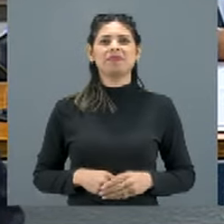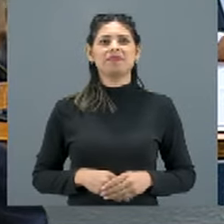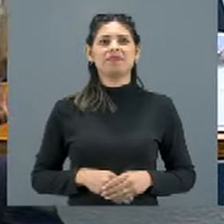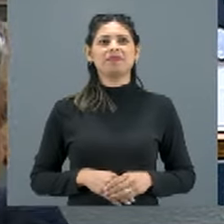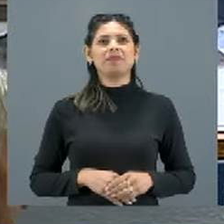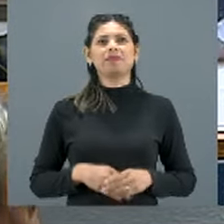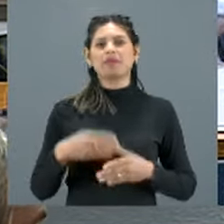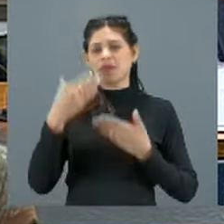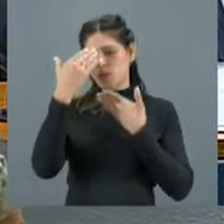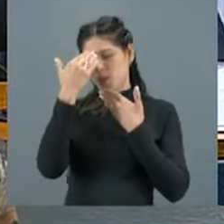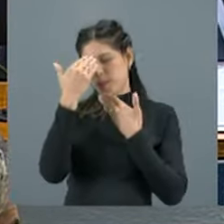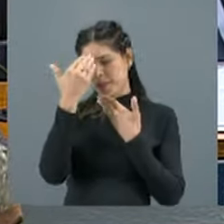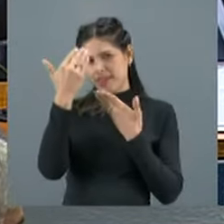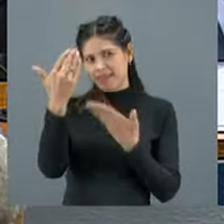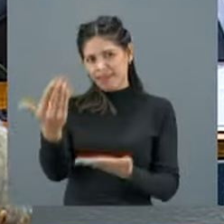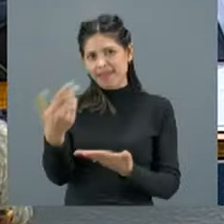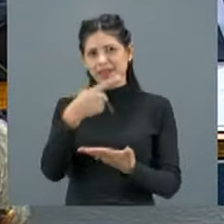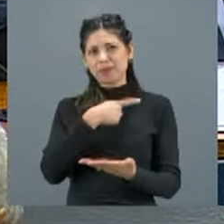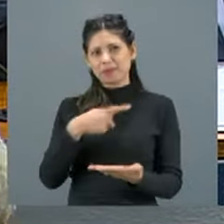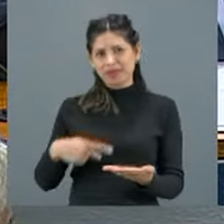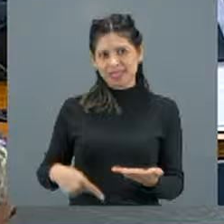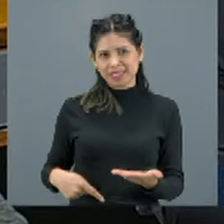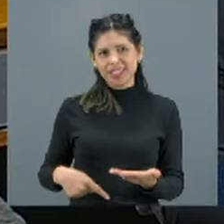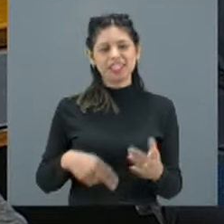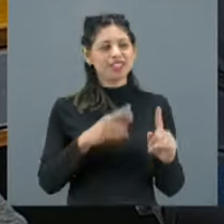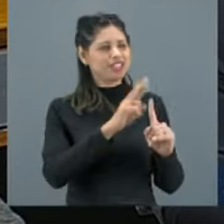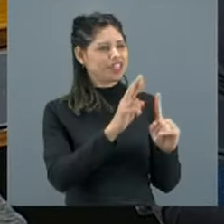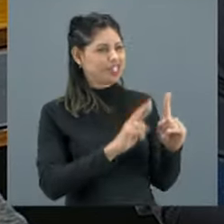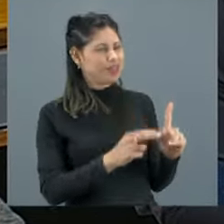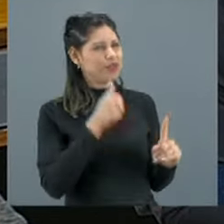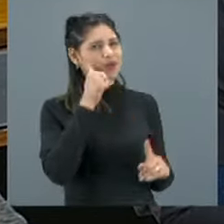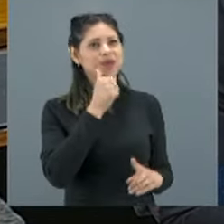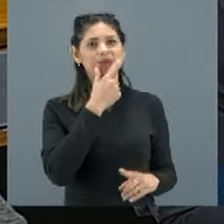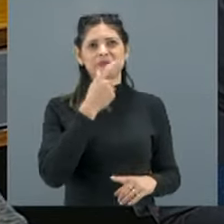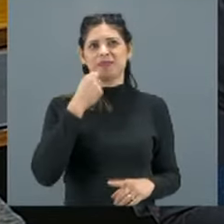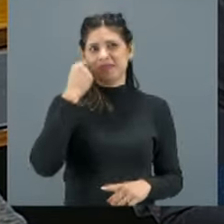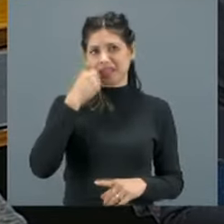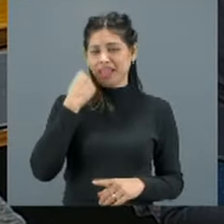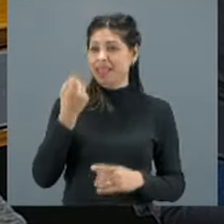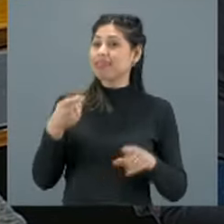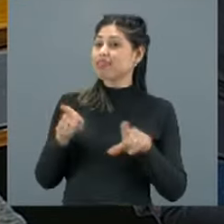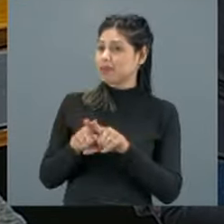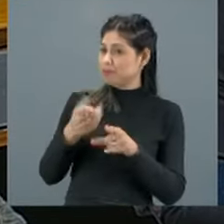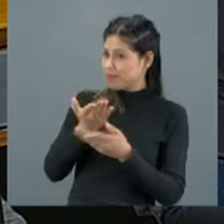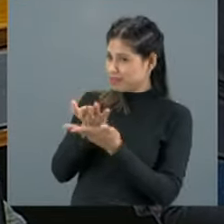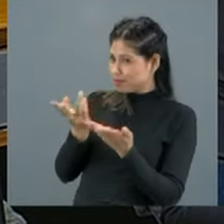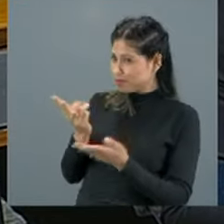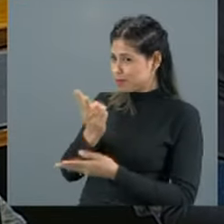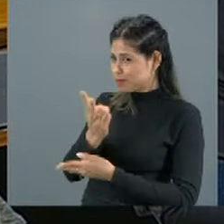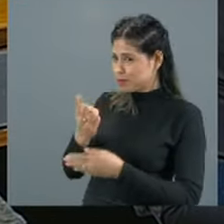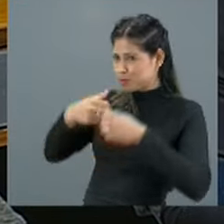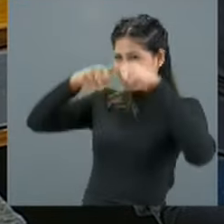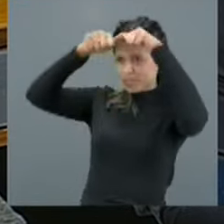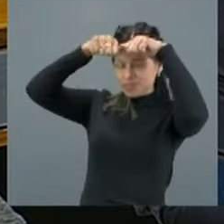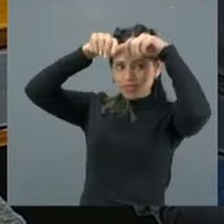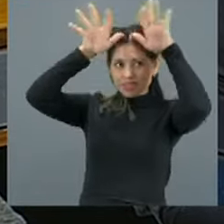Obrigado, senhor presidente, relator, senadores, senadoras. Bom, caciques, ouvi